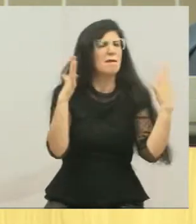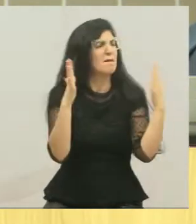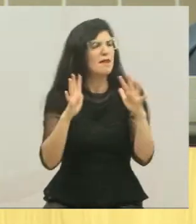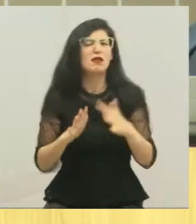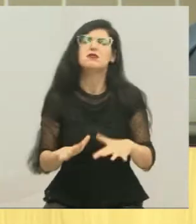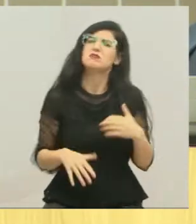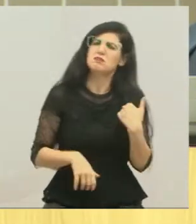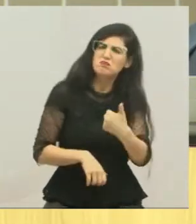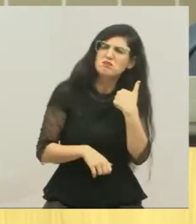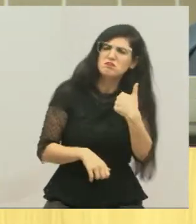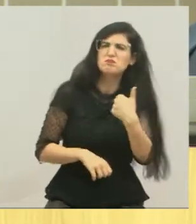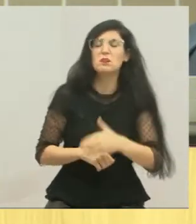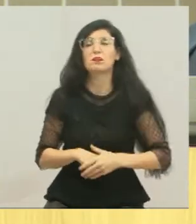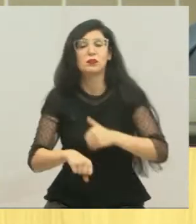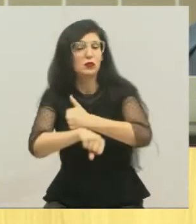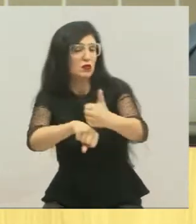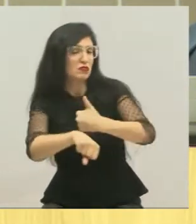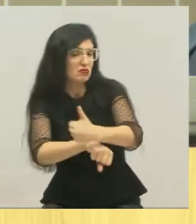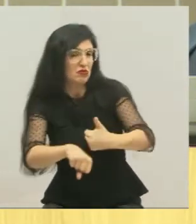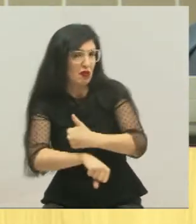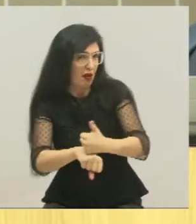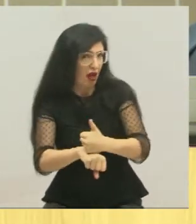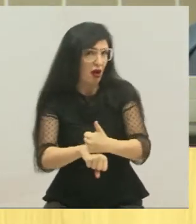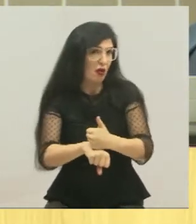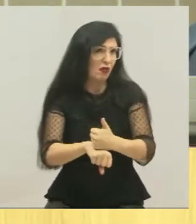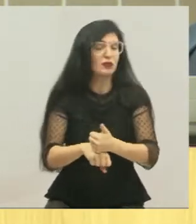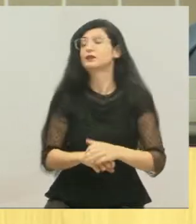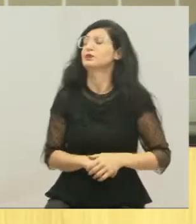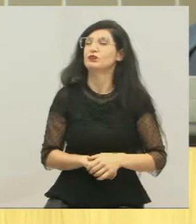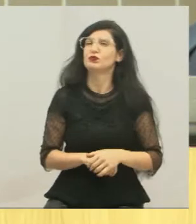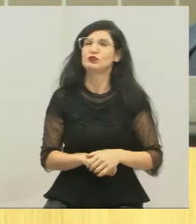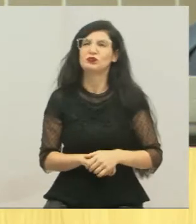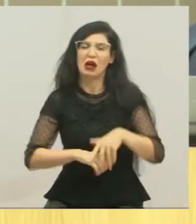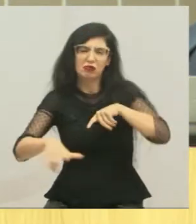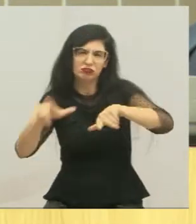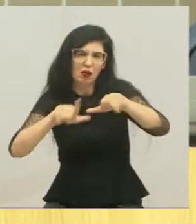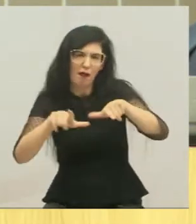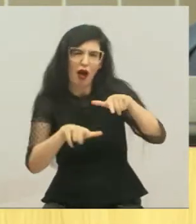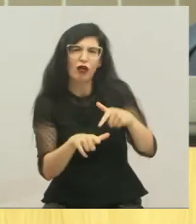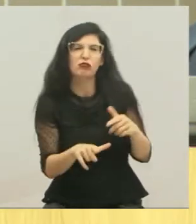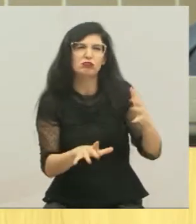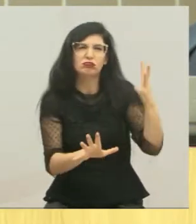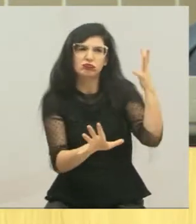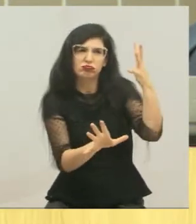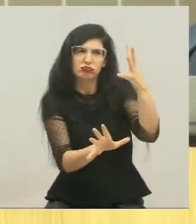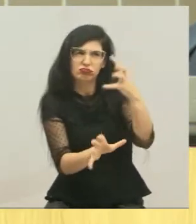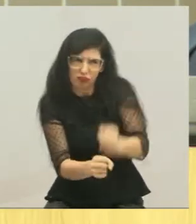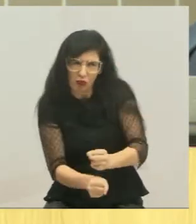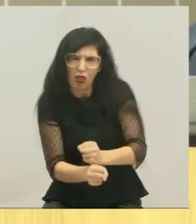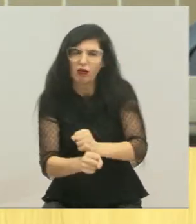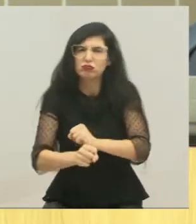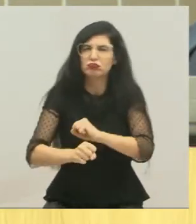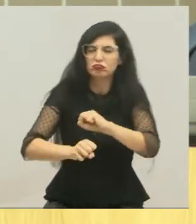cumprimentos aos profissionais da área pelo transcurso da data dedicada ao importante